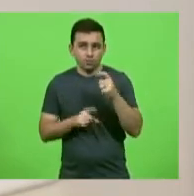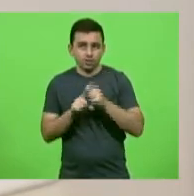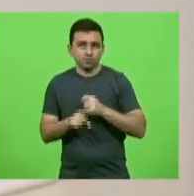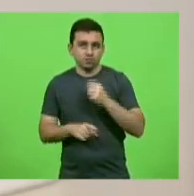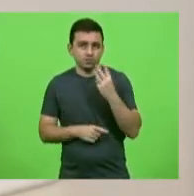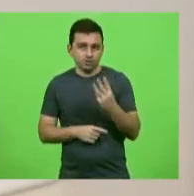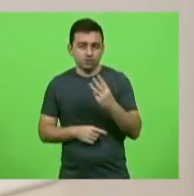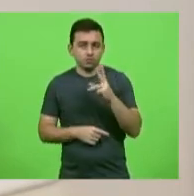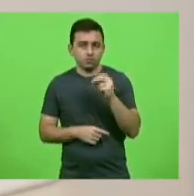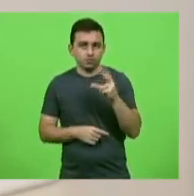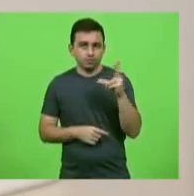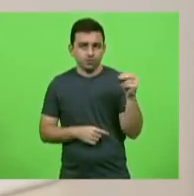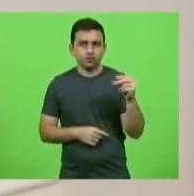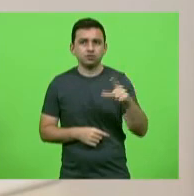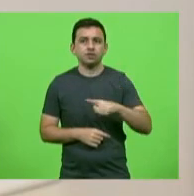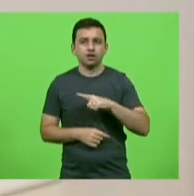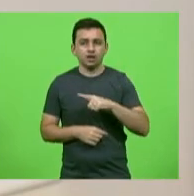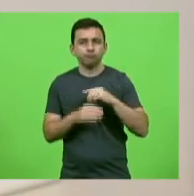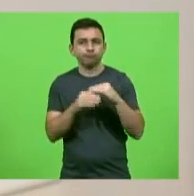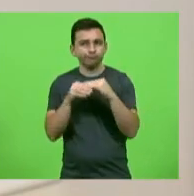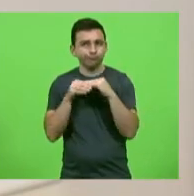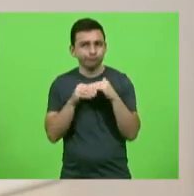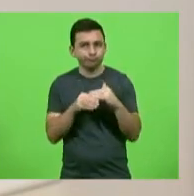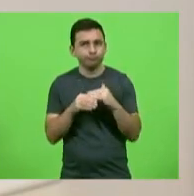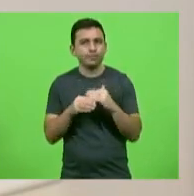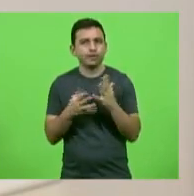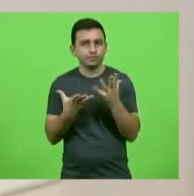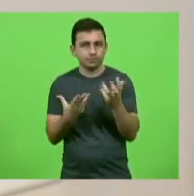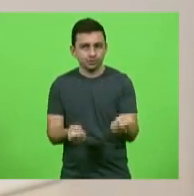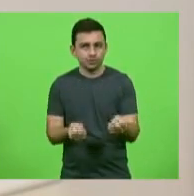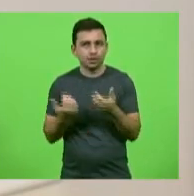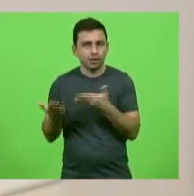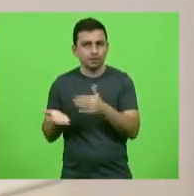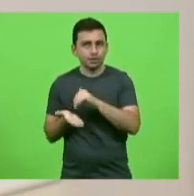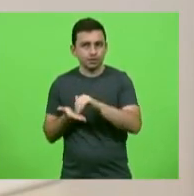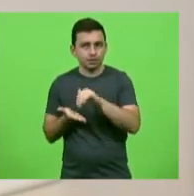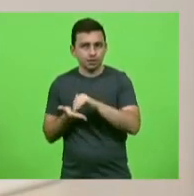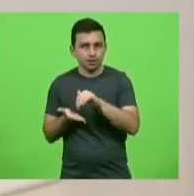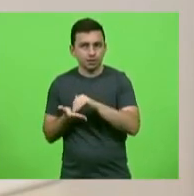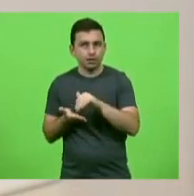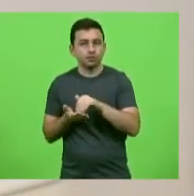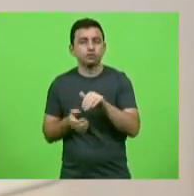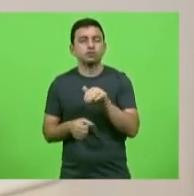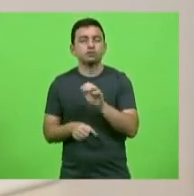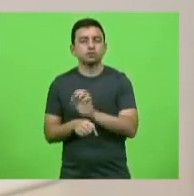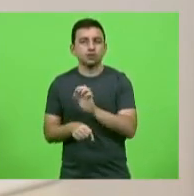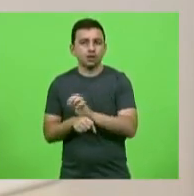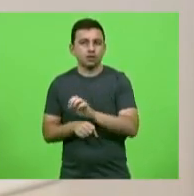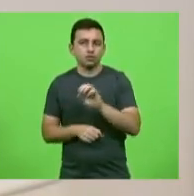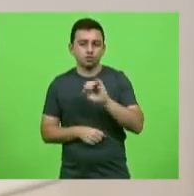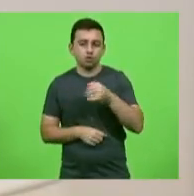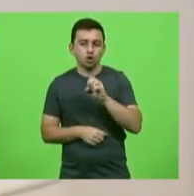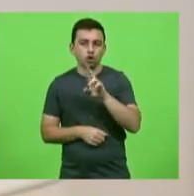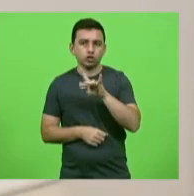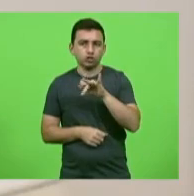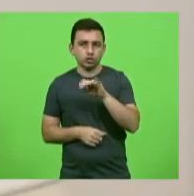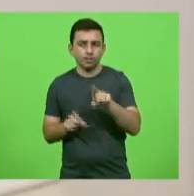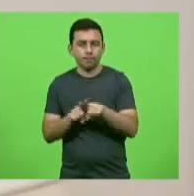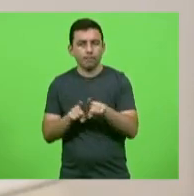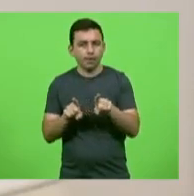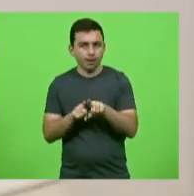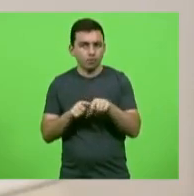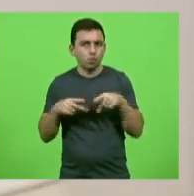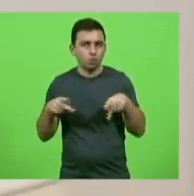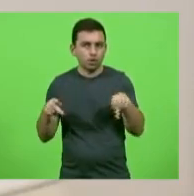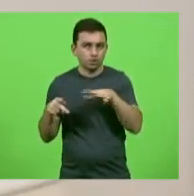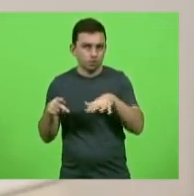31/3/2020, houve a anuência do secretário de Estado da Administração, Jorge Eduardo Tasca, e do procurador do Estado, Ederson